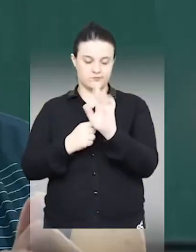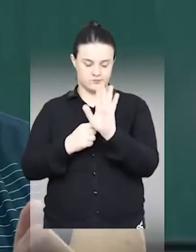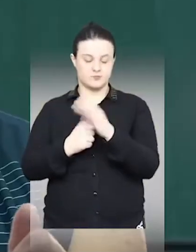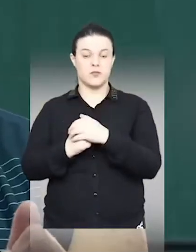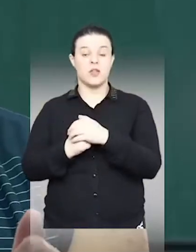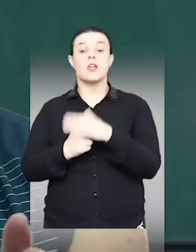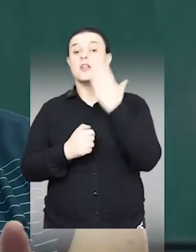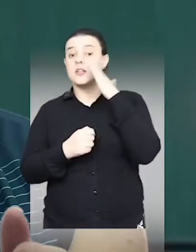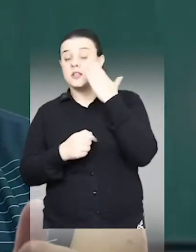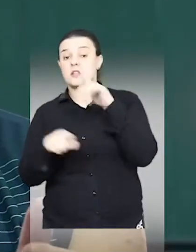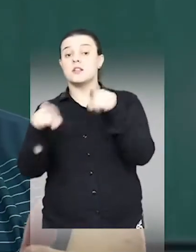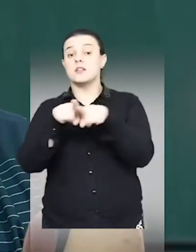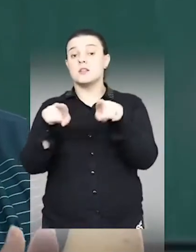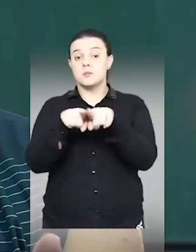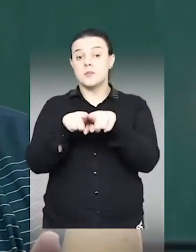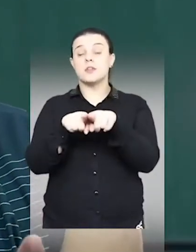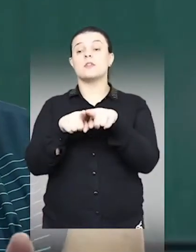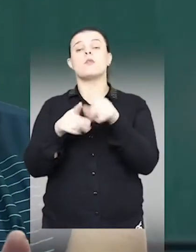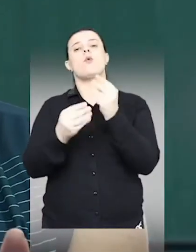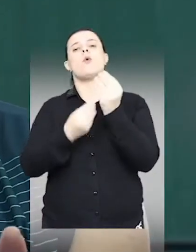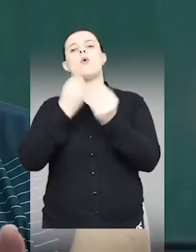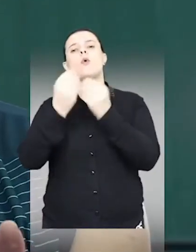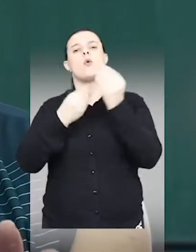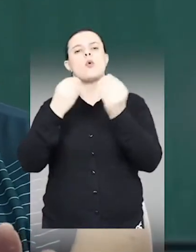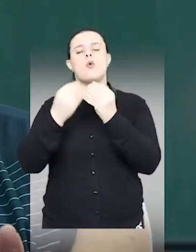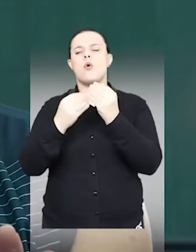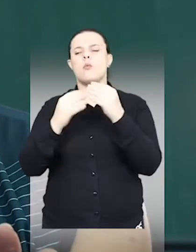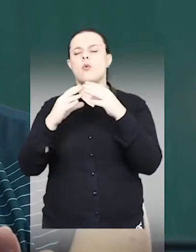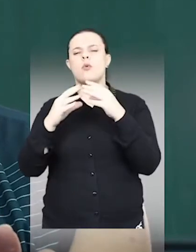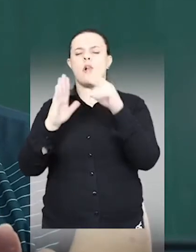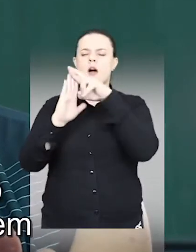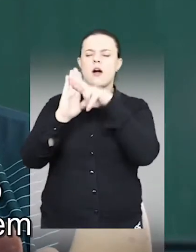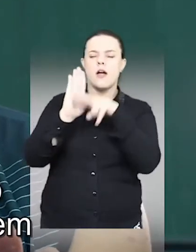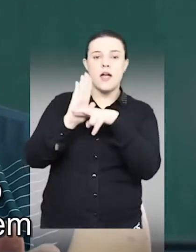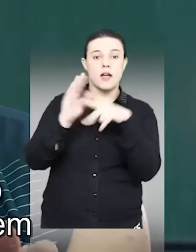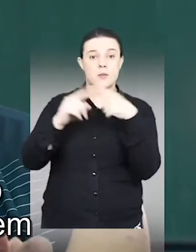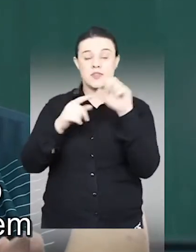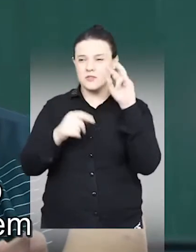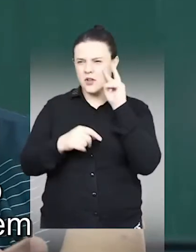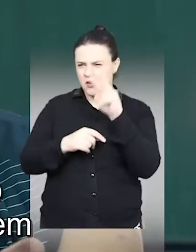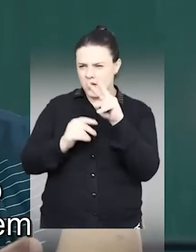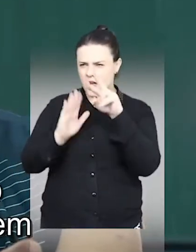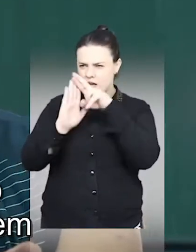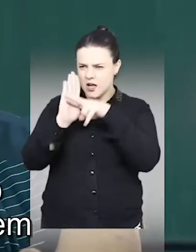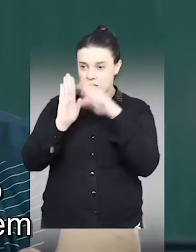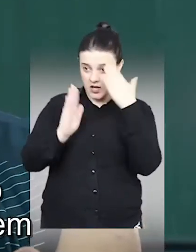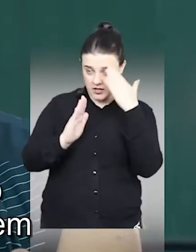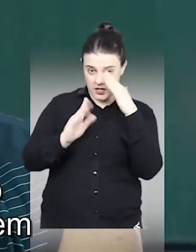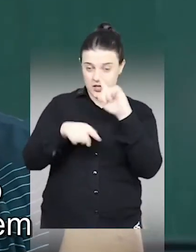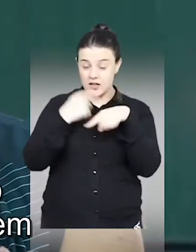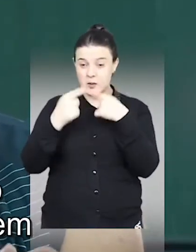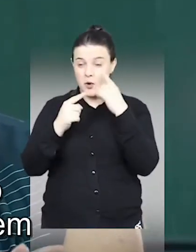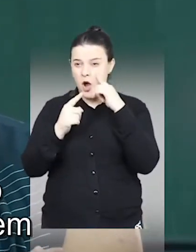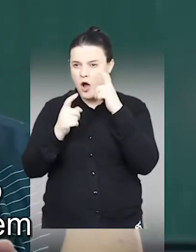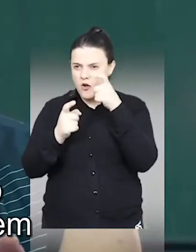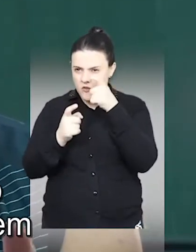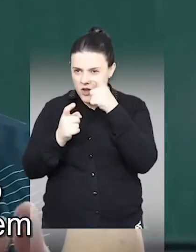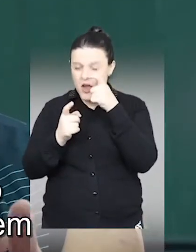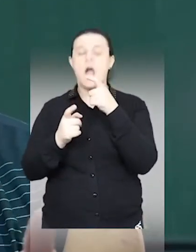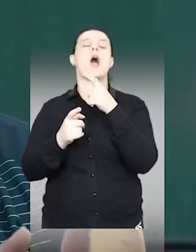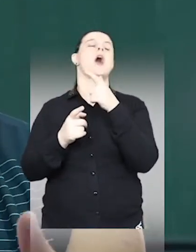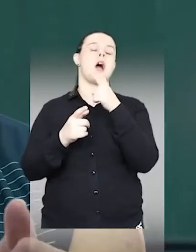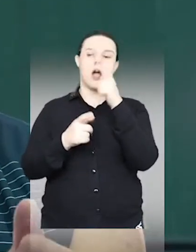elegível. E entender sobre como o jogo funciona, porque quando você entender como o jogo funciona e assistir um jogo, ele vai ficar